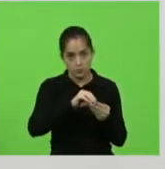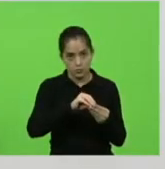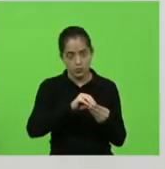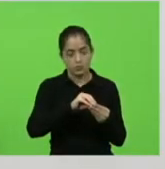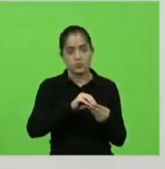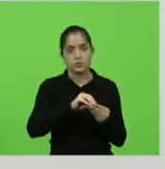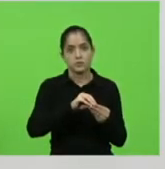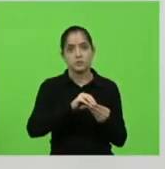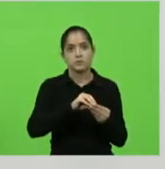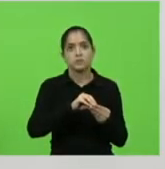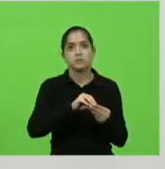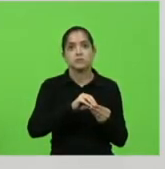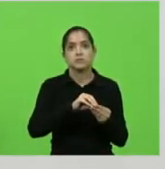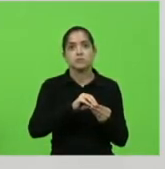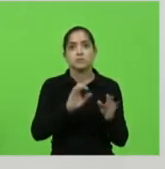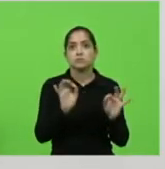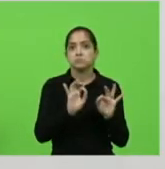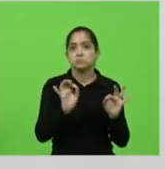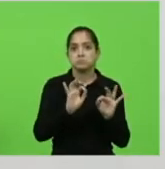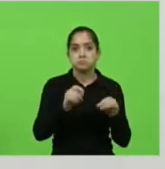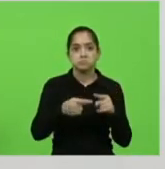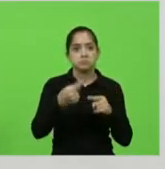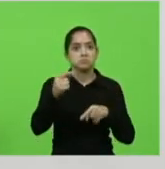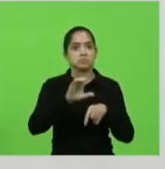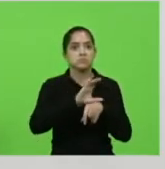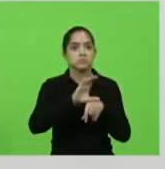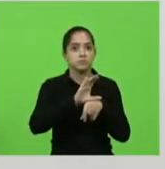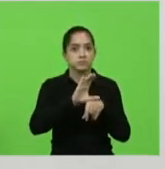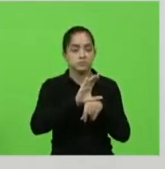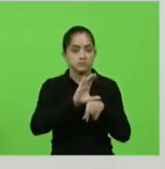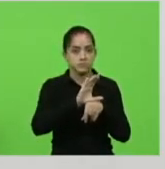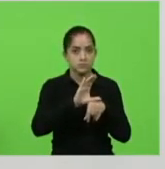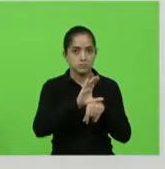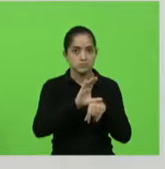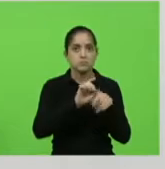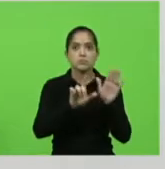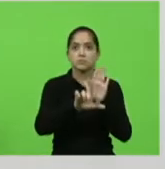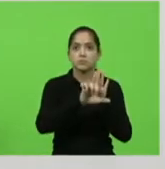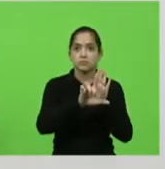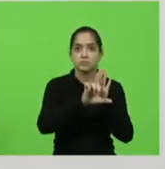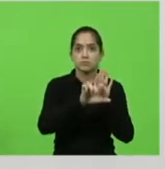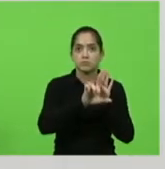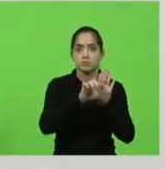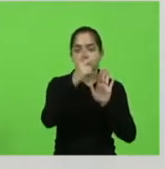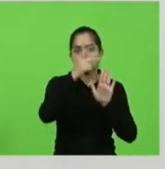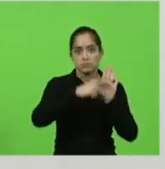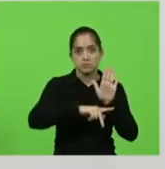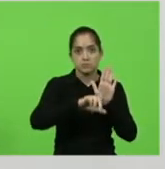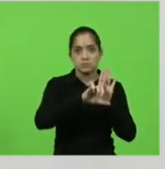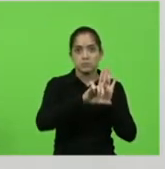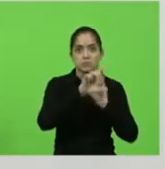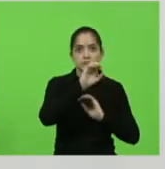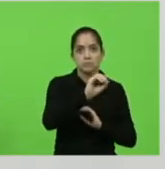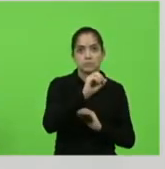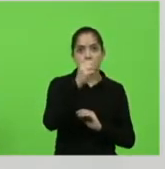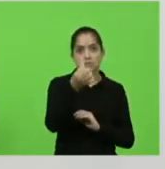ausência de inconstitucionalidade e ilegalidade no projeto